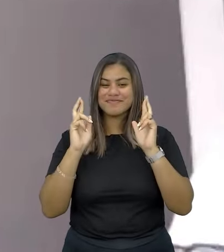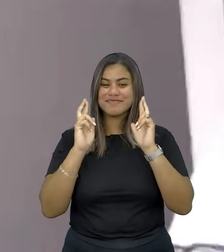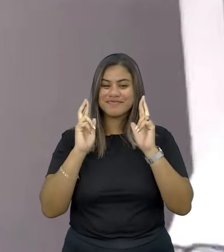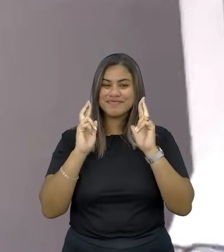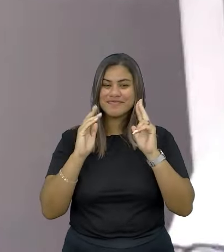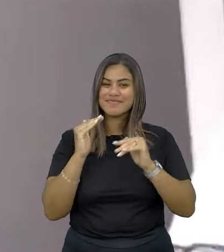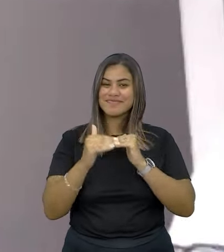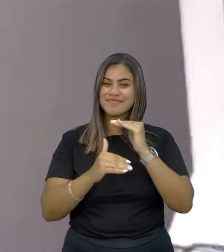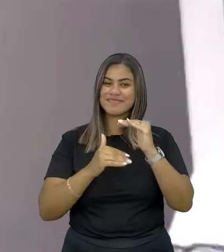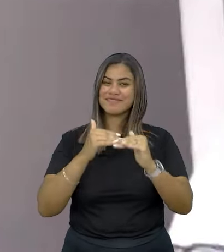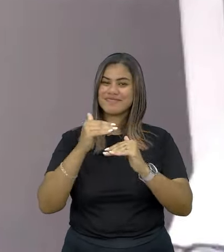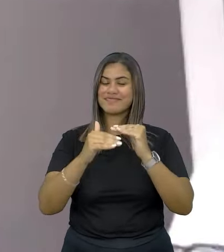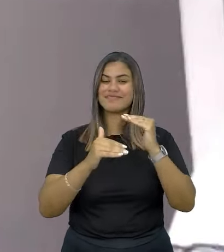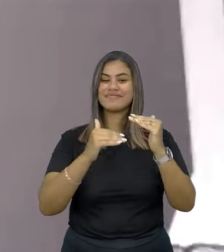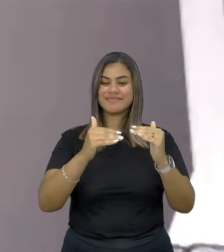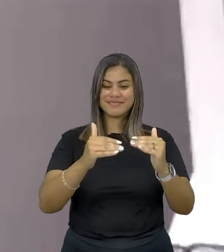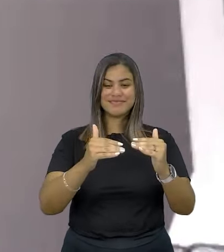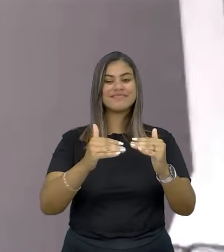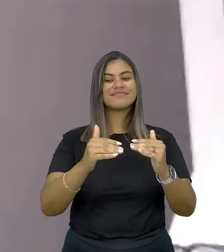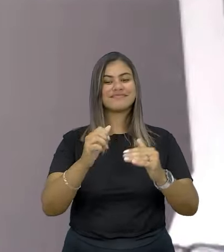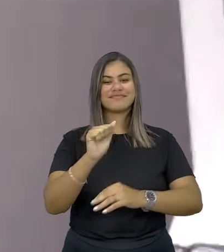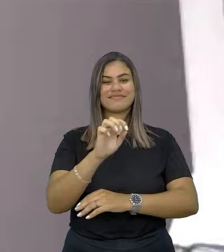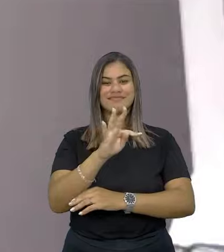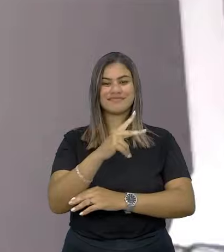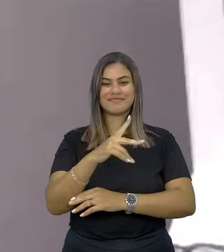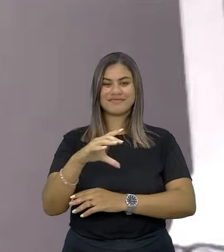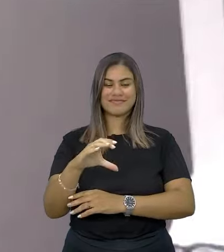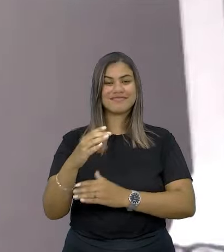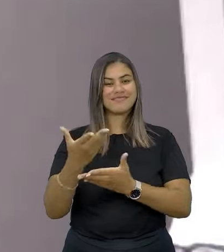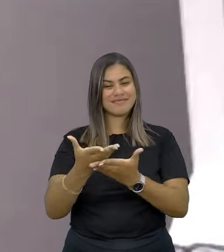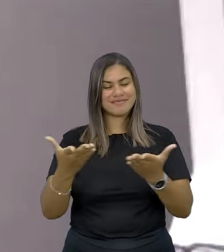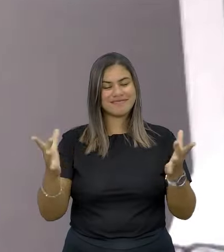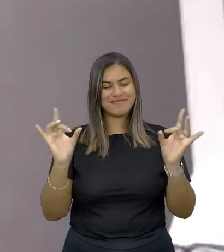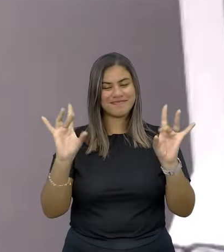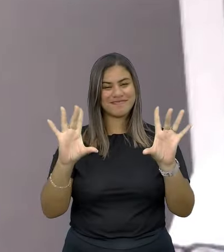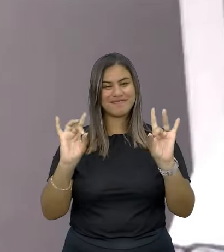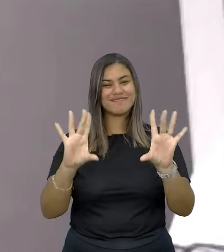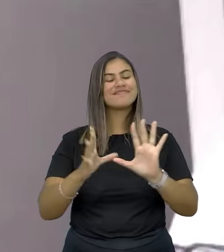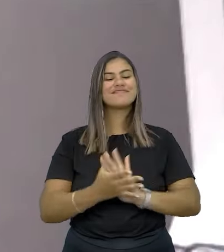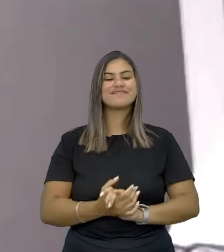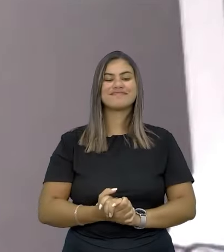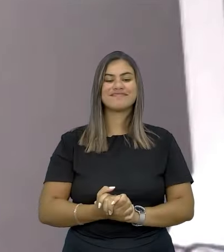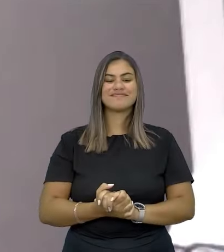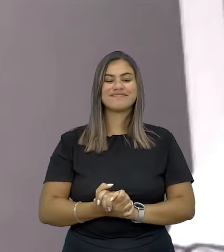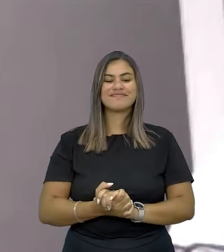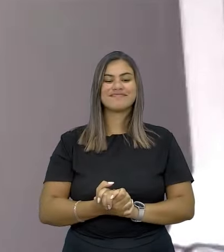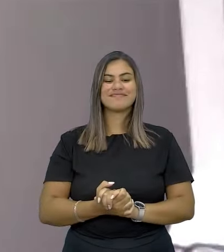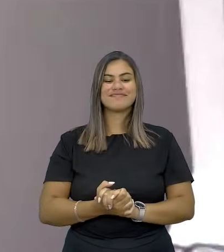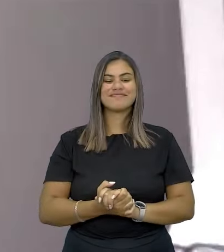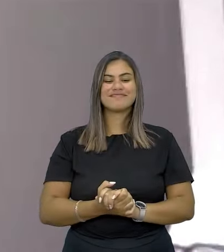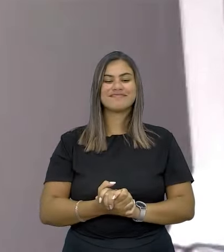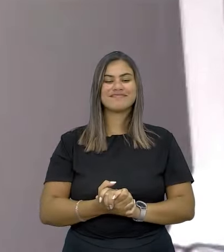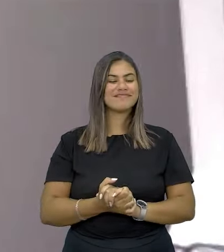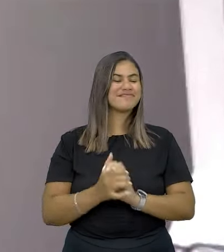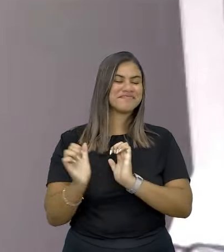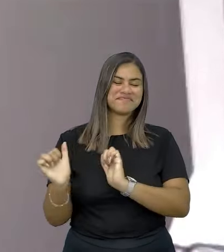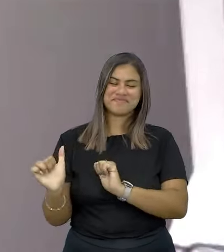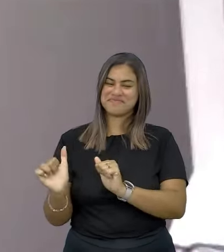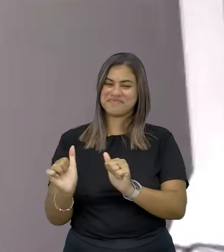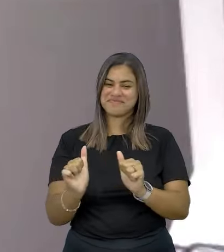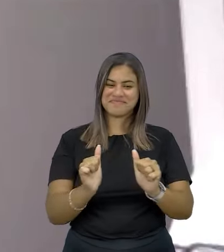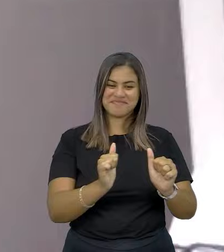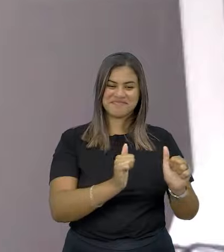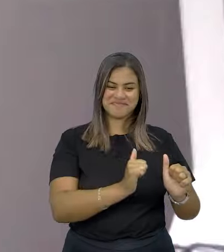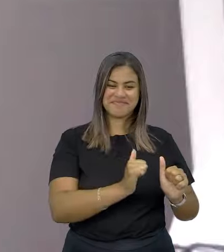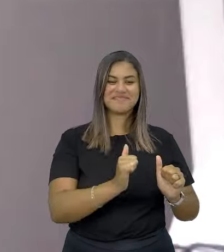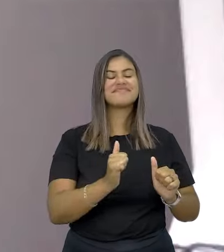o desenvolvimento, né, da ATPC de vocês sejam ricas e que ocorra tudo bem aí